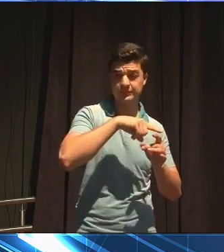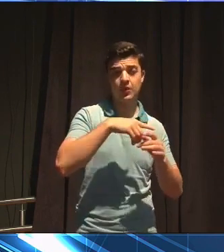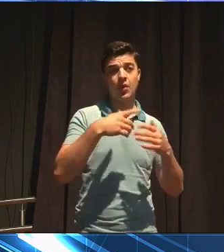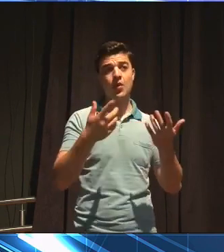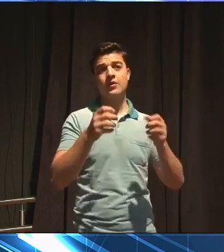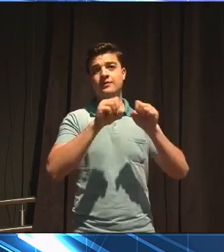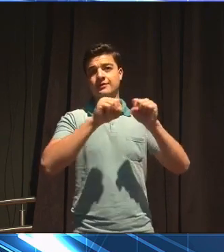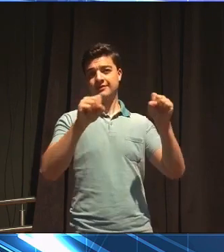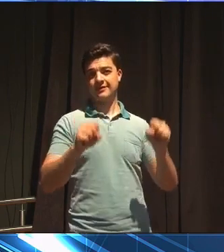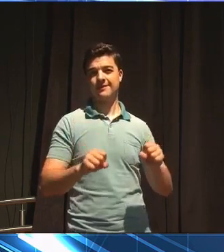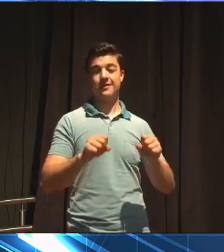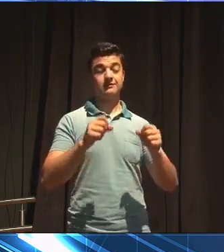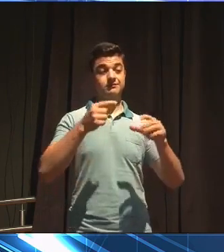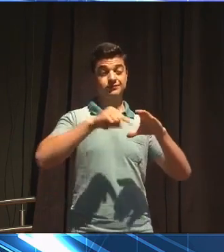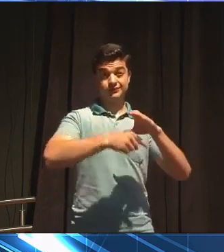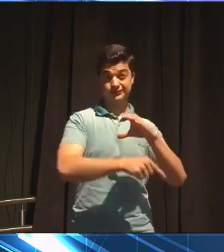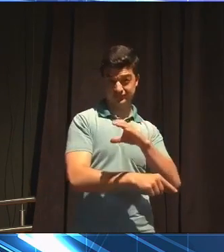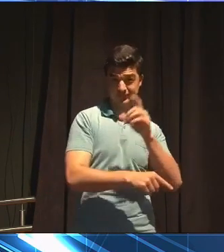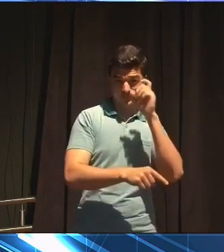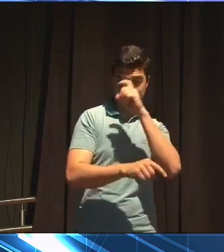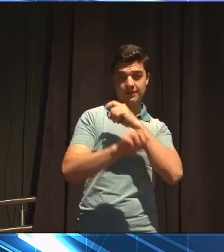complexo, que é o OAuth 2.